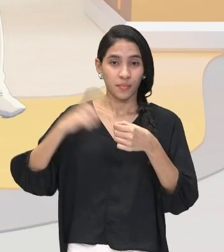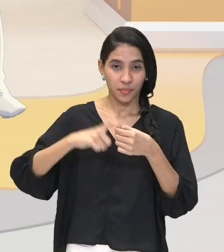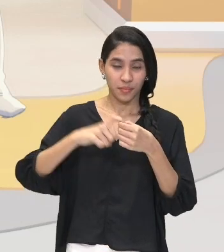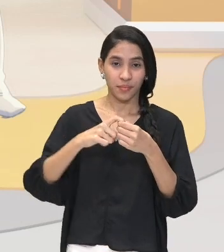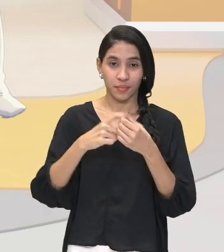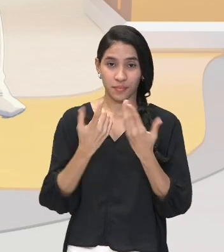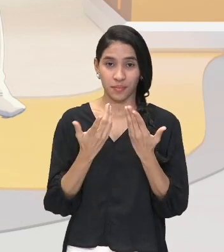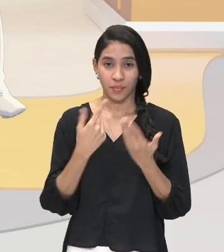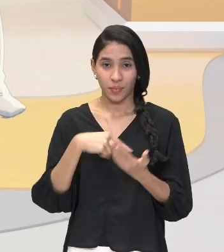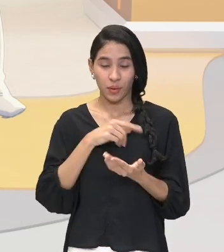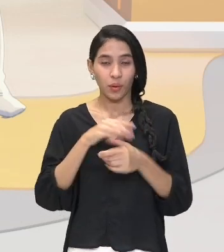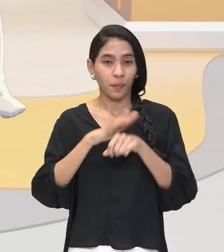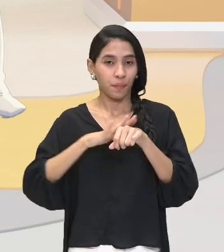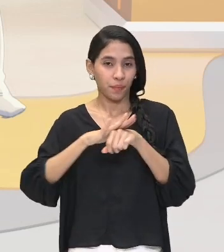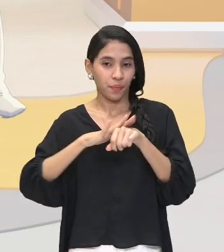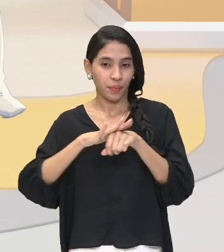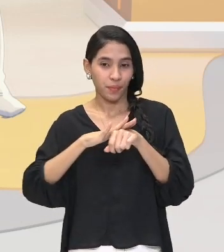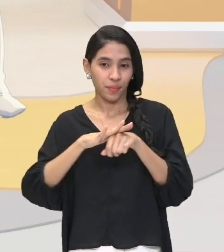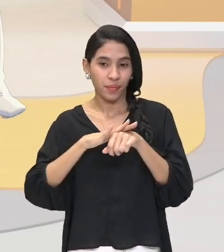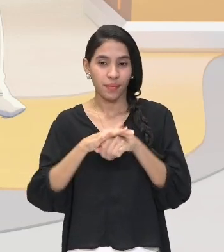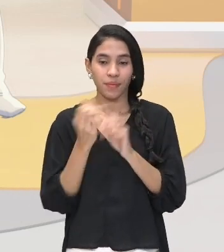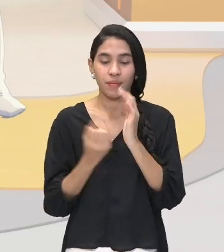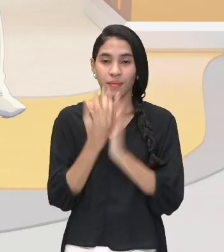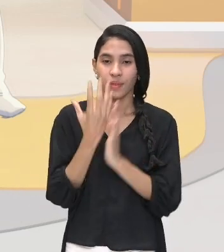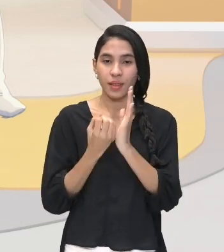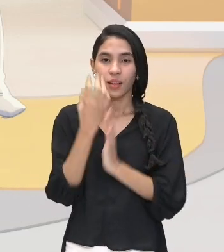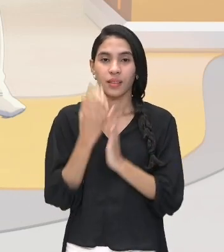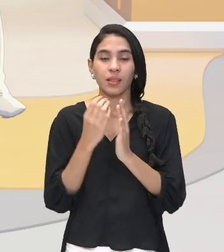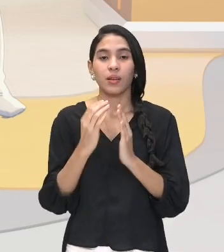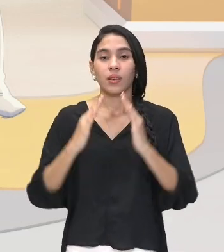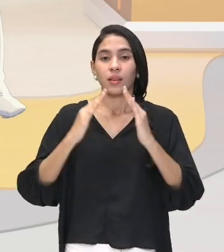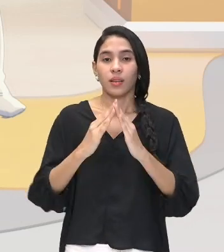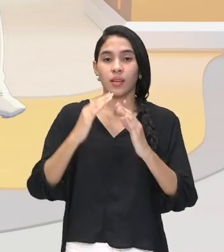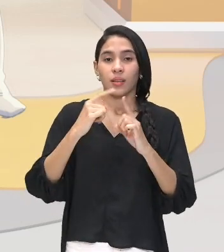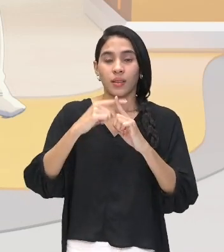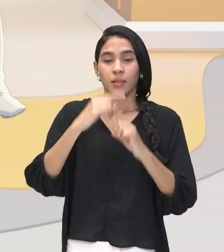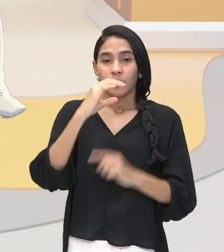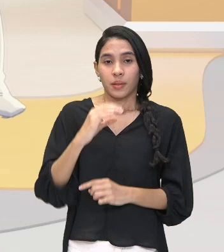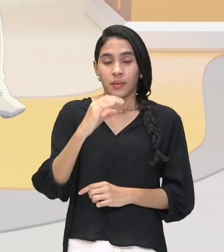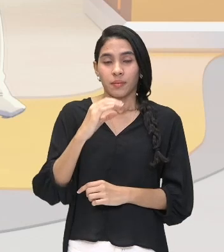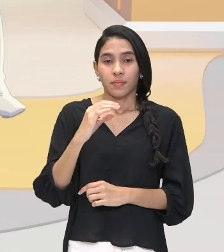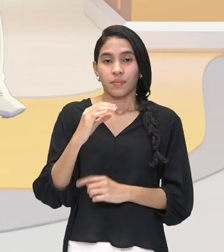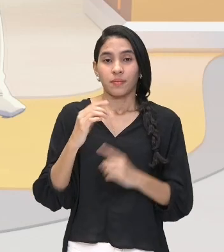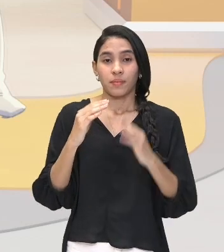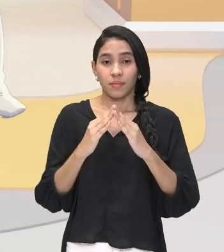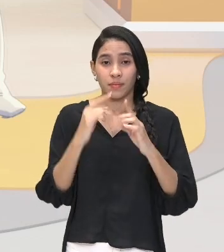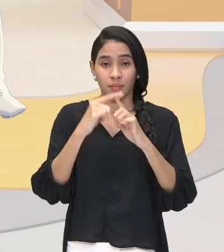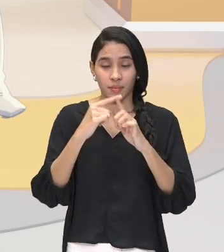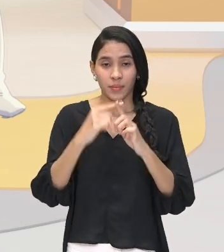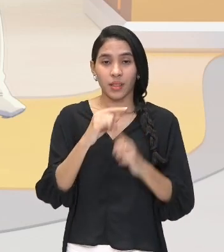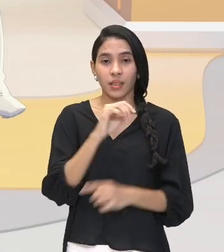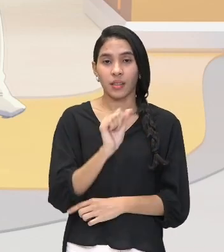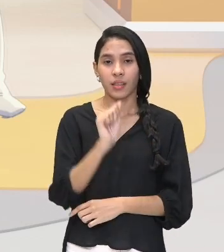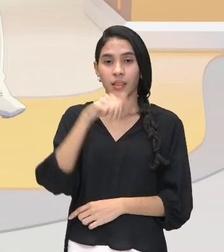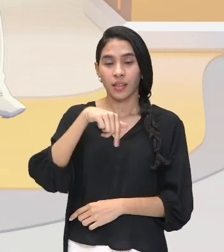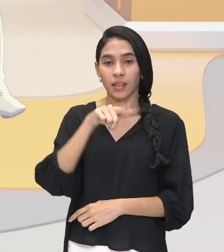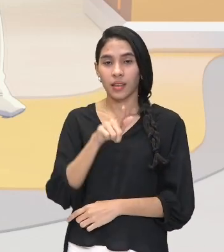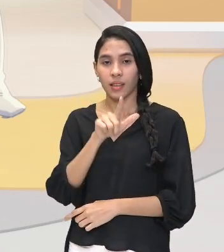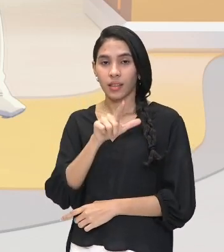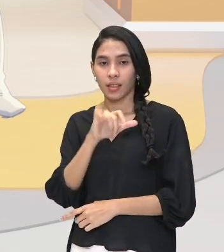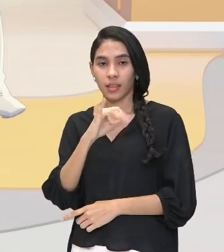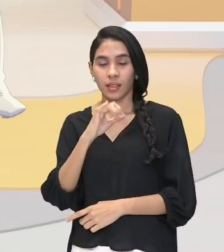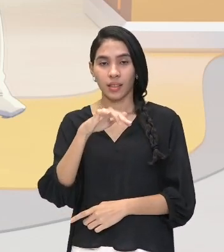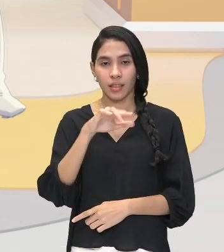gente, para nós conversarmos sobre a criação da Igreja Anglicana, porque agora Sua Majestade, o